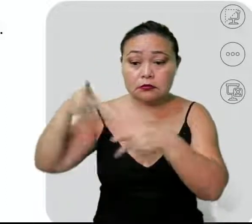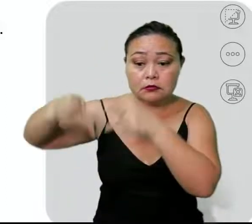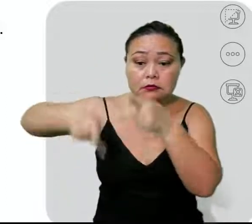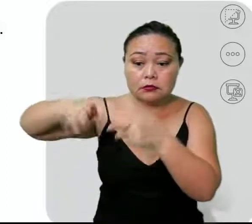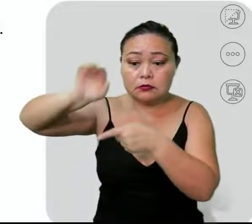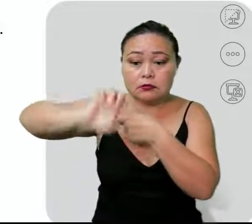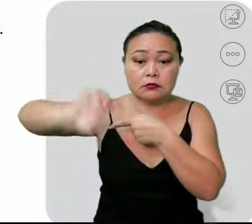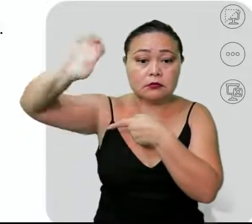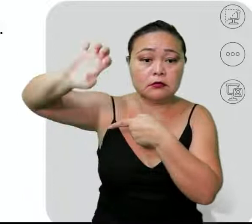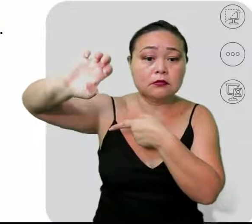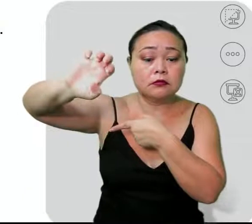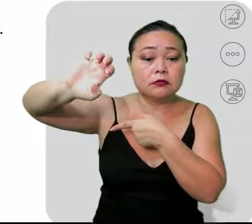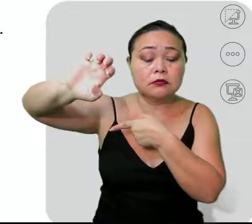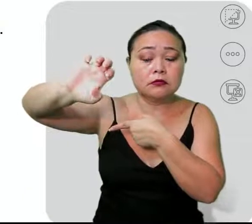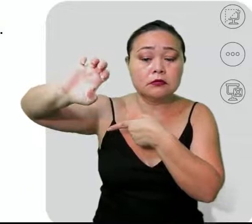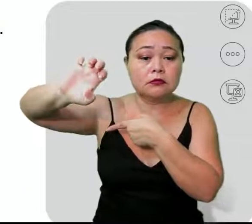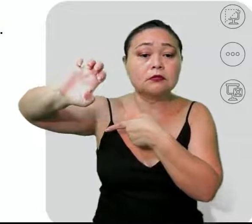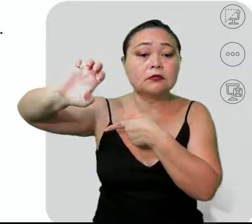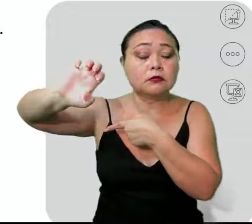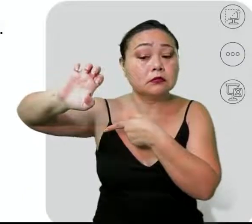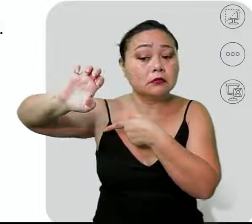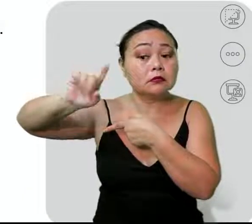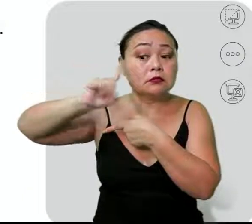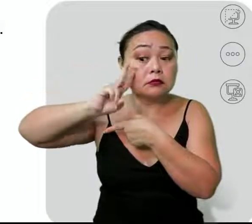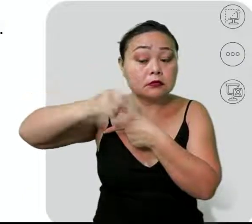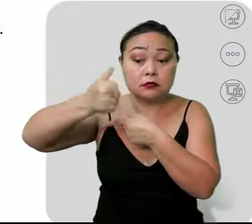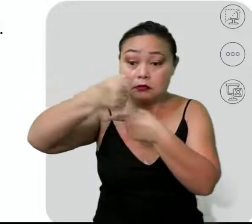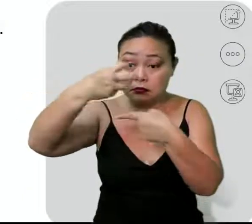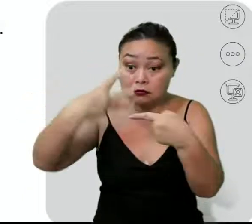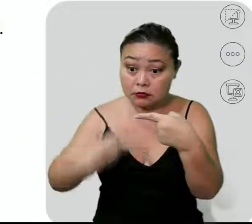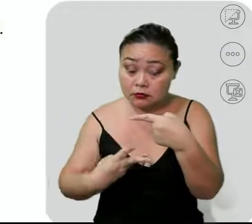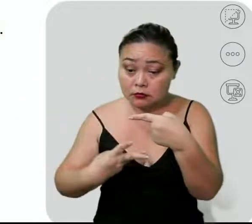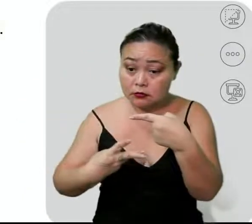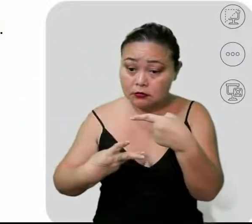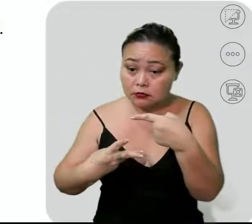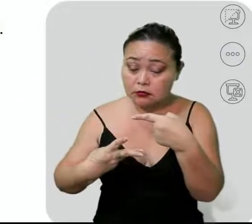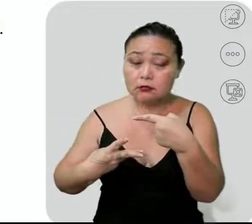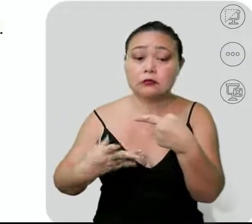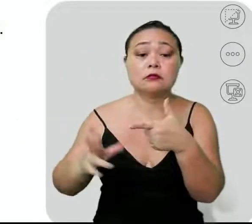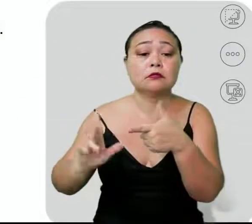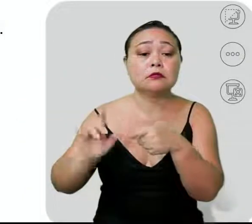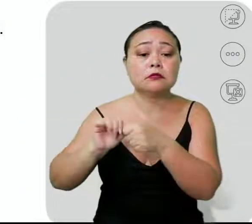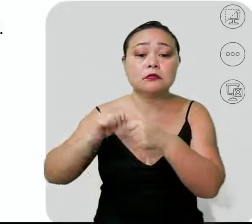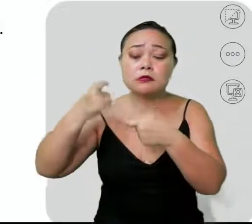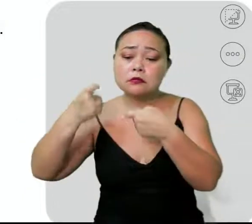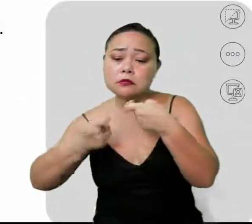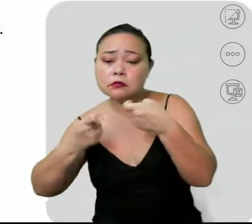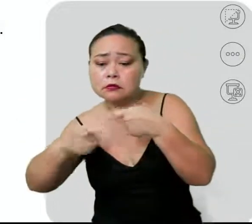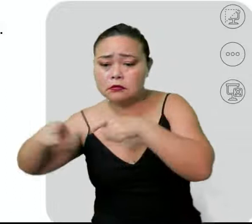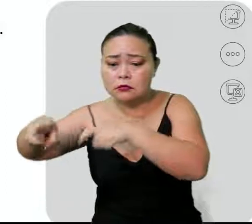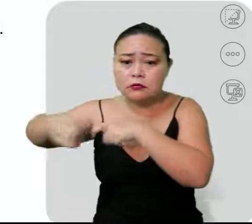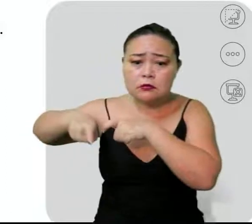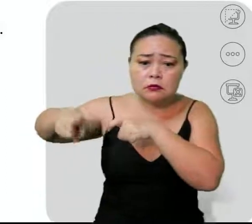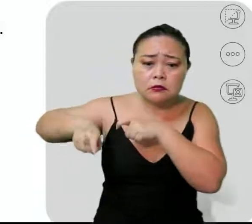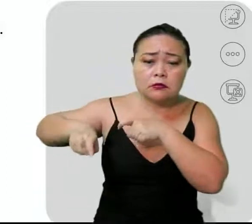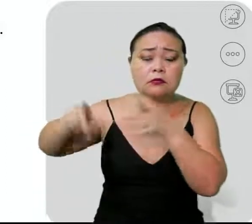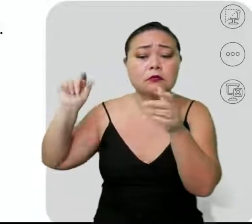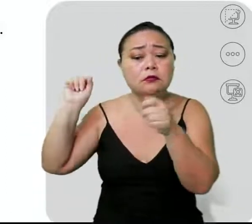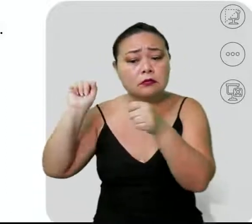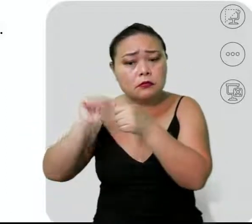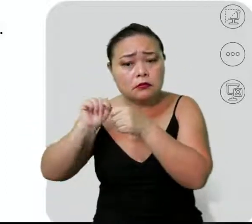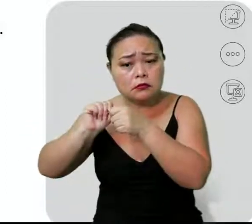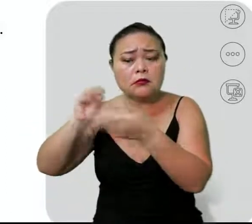da população européia e se vocês viram aí ó um terço e as revoltas camponesas